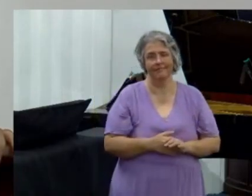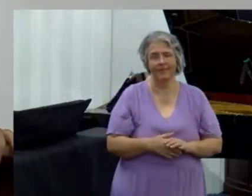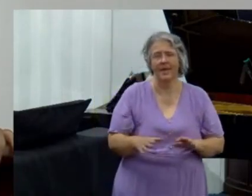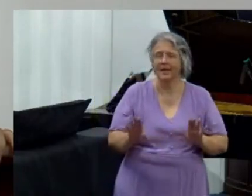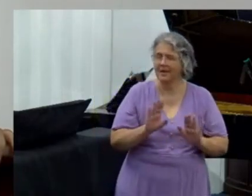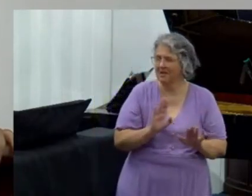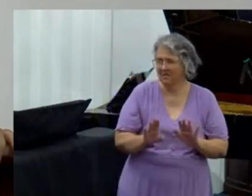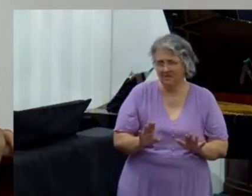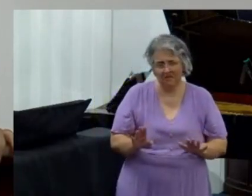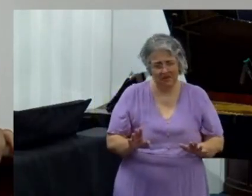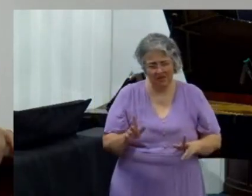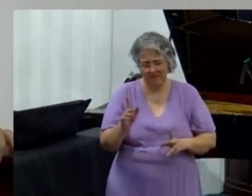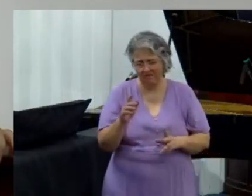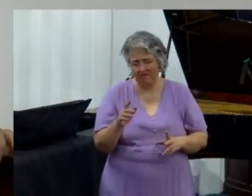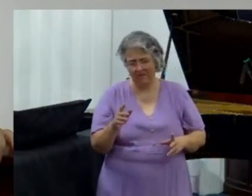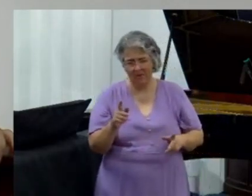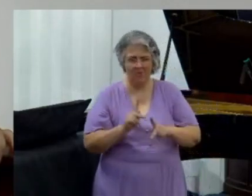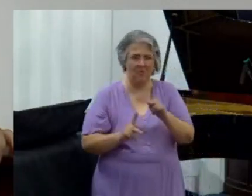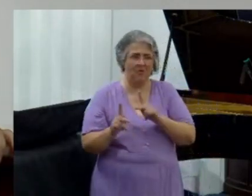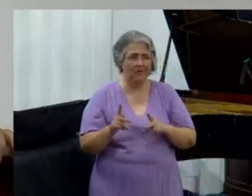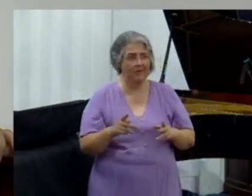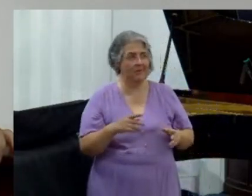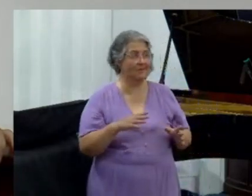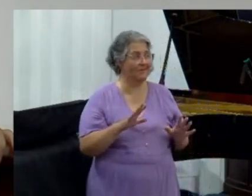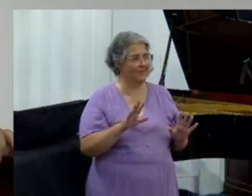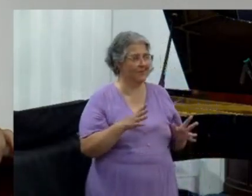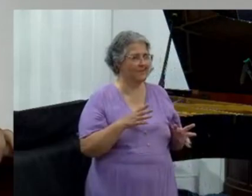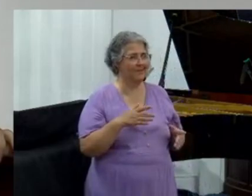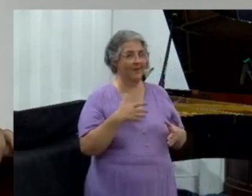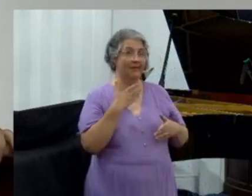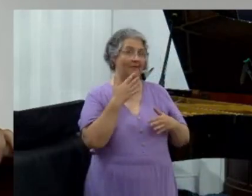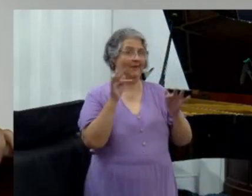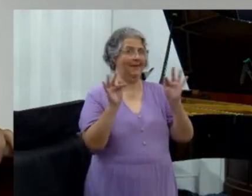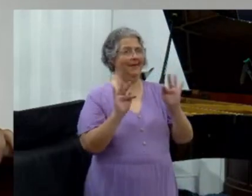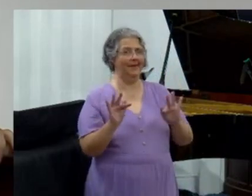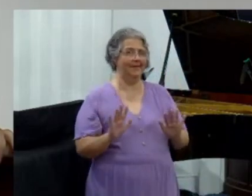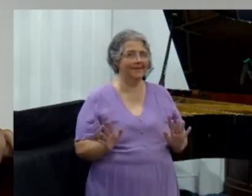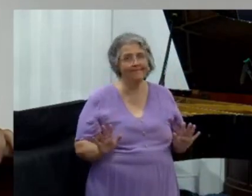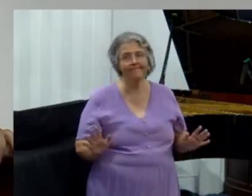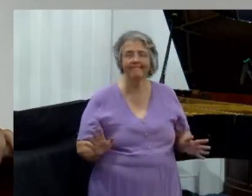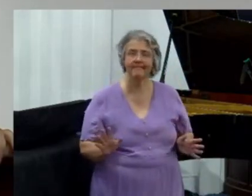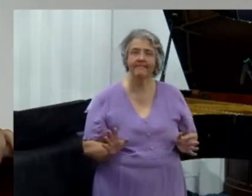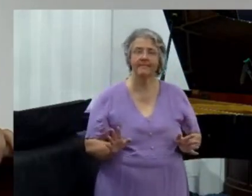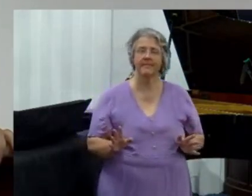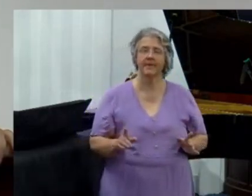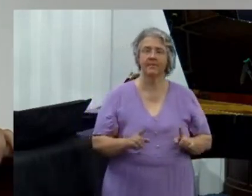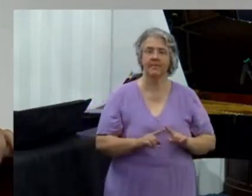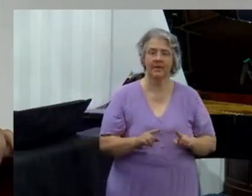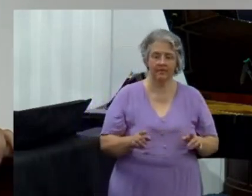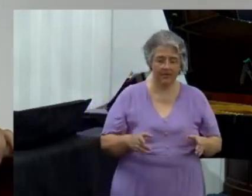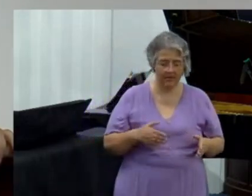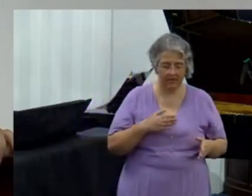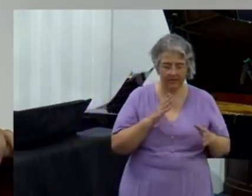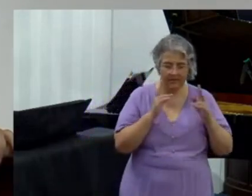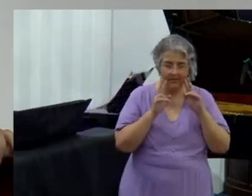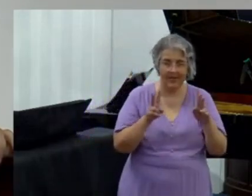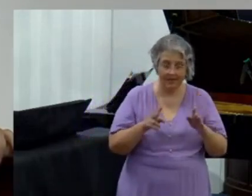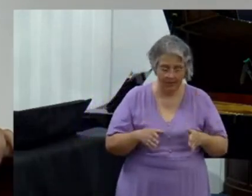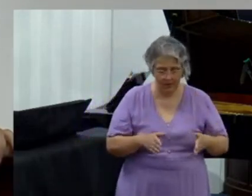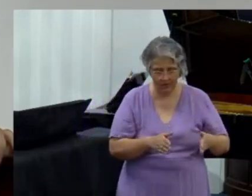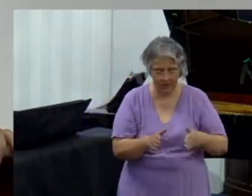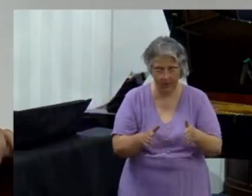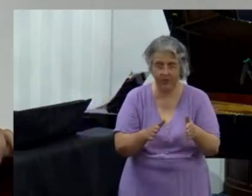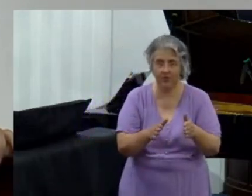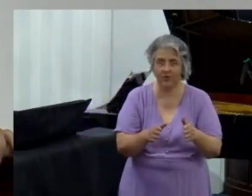empolgada assim com aquele que entrou no templo. E quando nós vemos o movimento que existe nessa narrativa, nós conseguimos